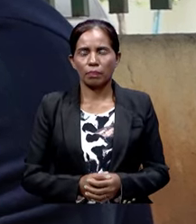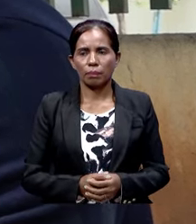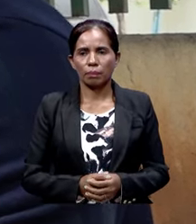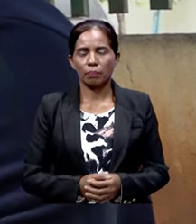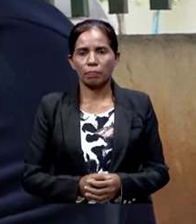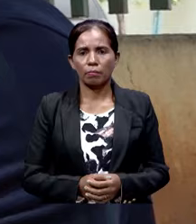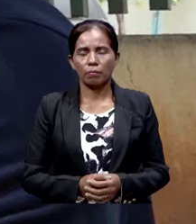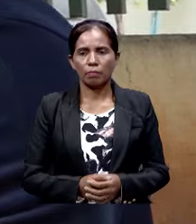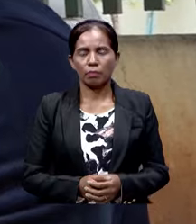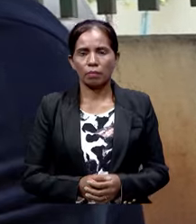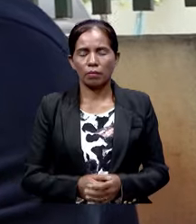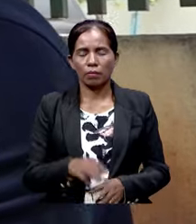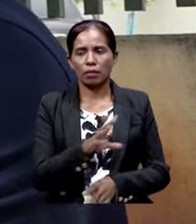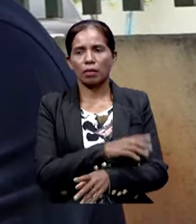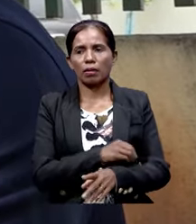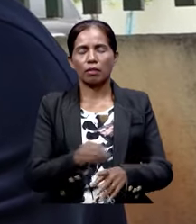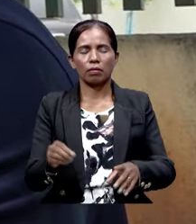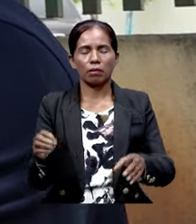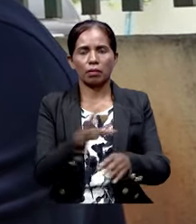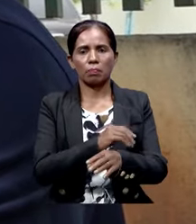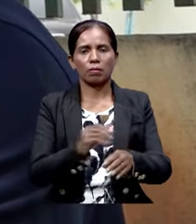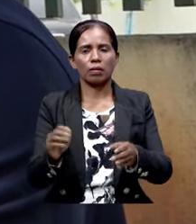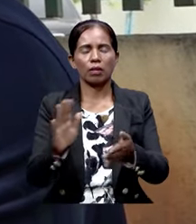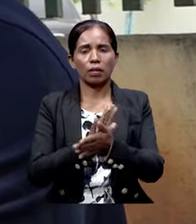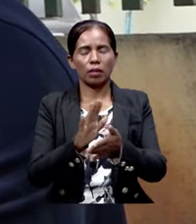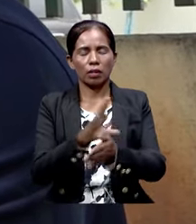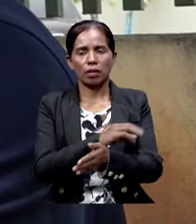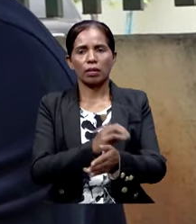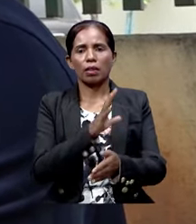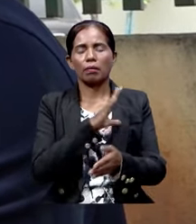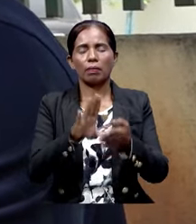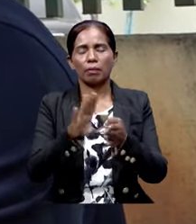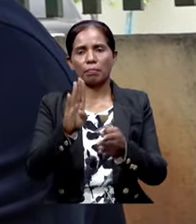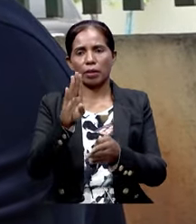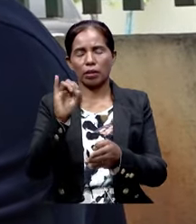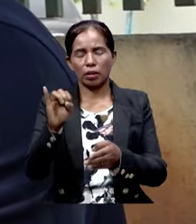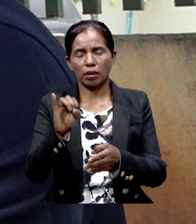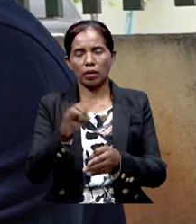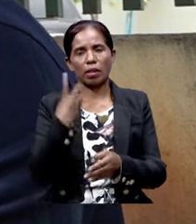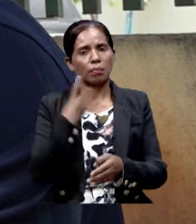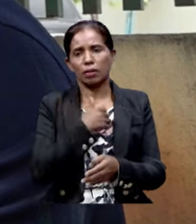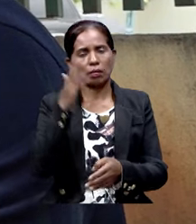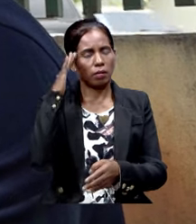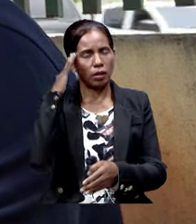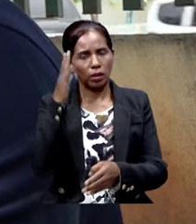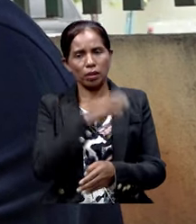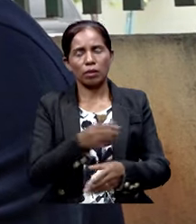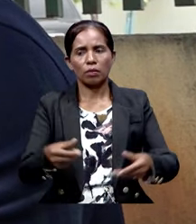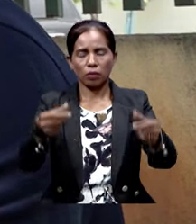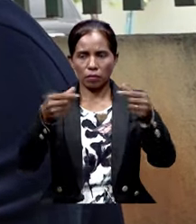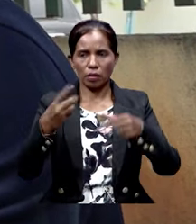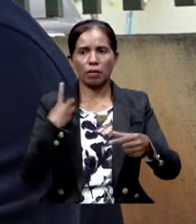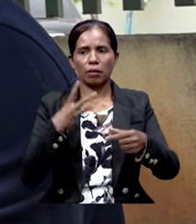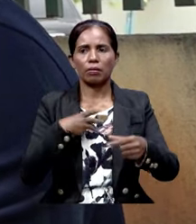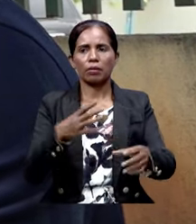Baida blanco mine ne sidam sira krona los tamba yang hendet depois de sira fosa ya visu karkihana ambel lori falida ne mai